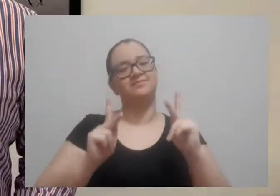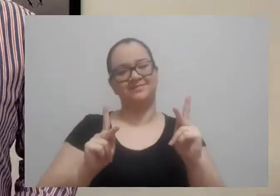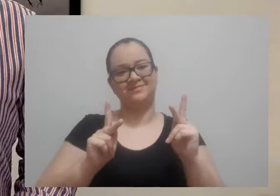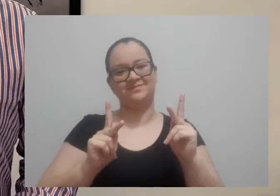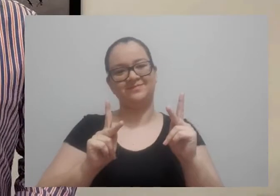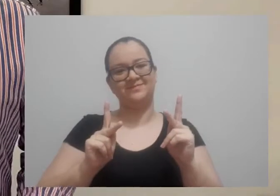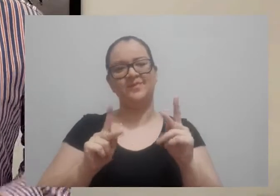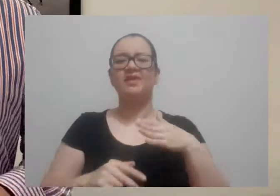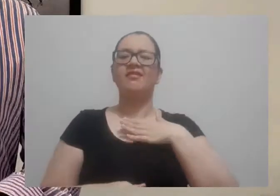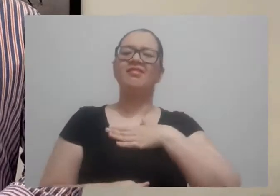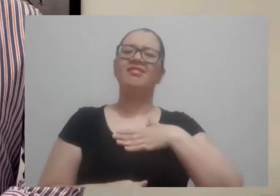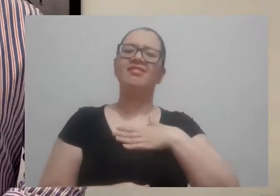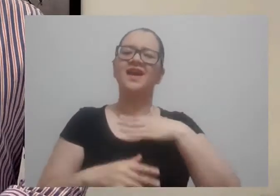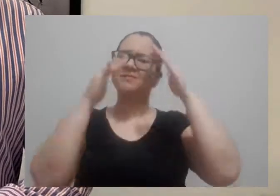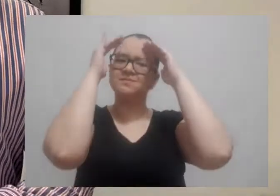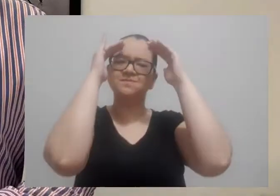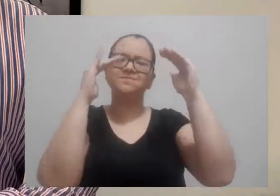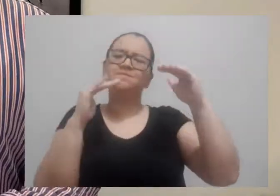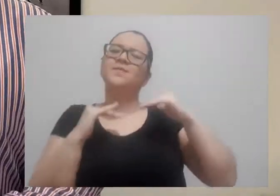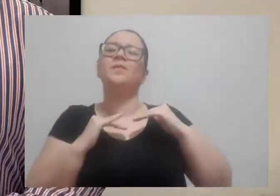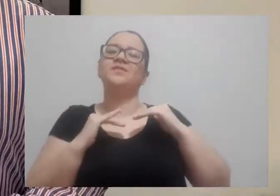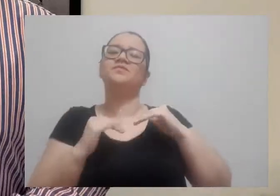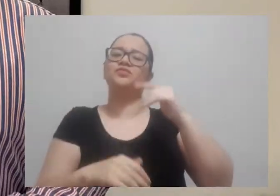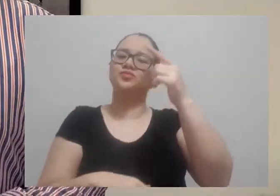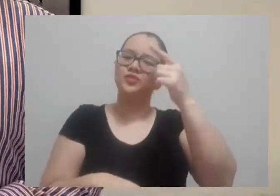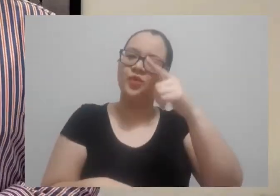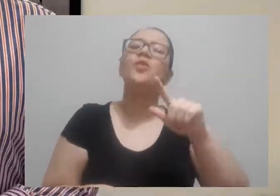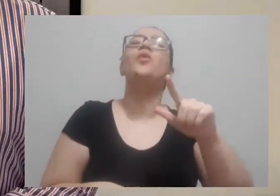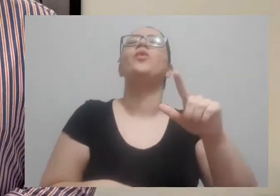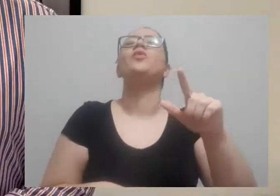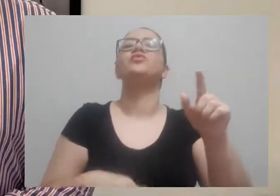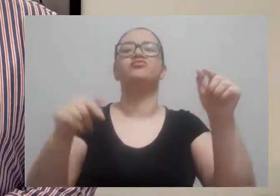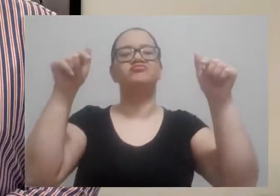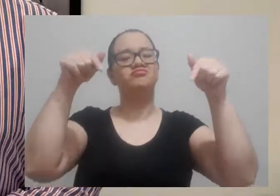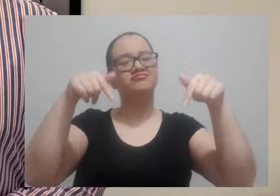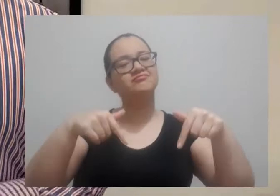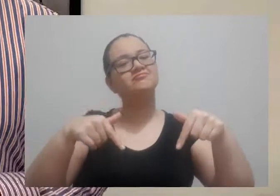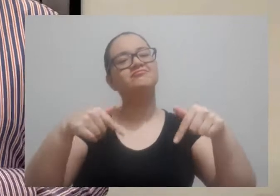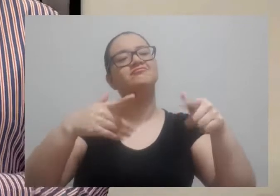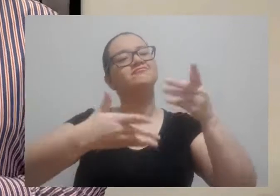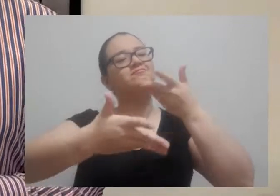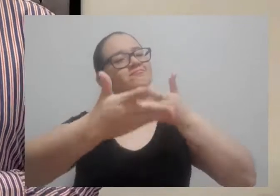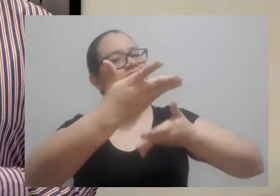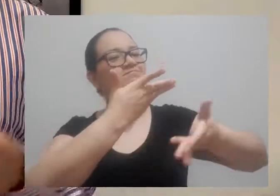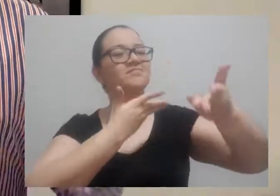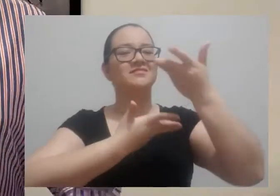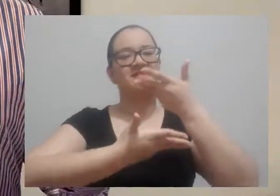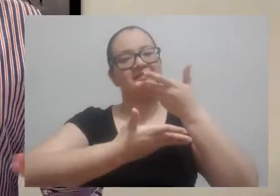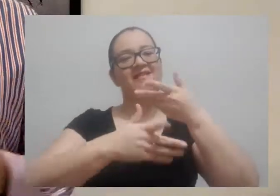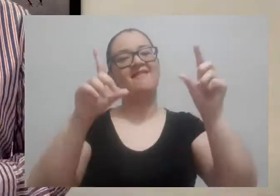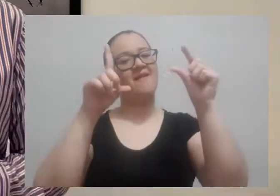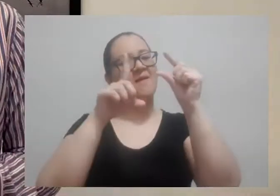mais uma vez, podermos compartilhar a palavra do Senhor. E